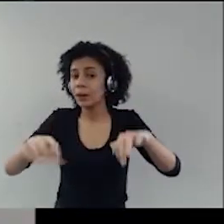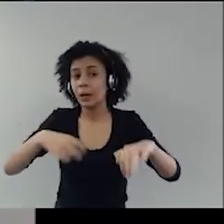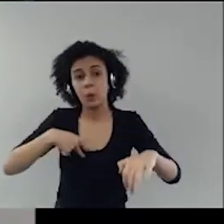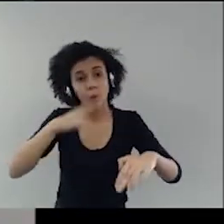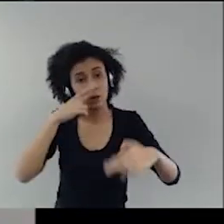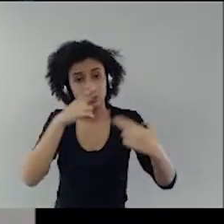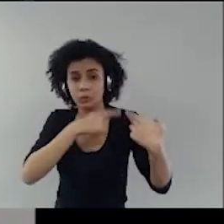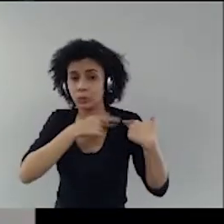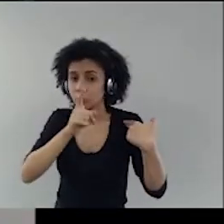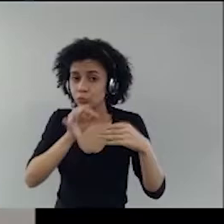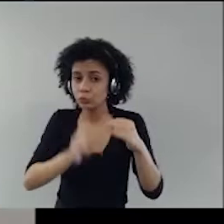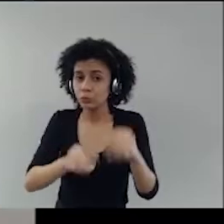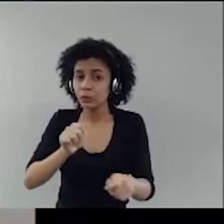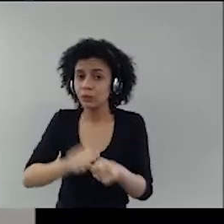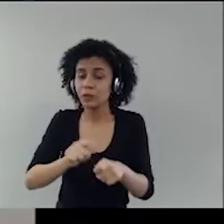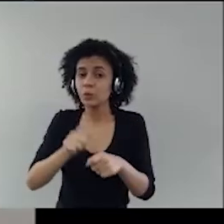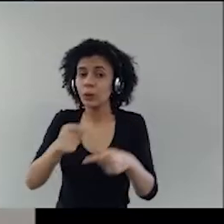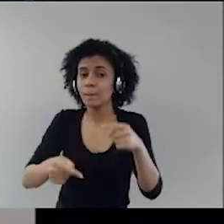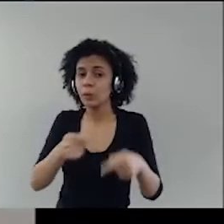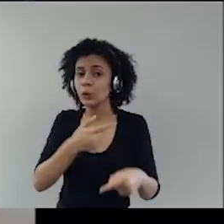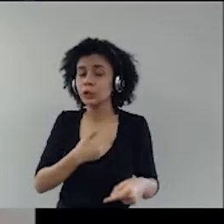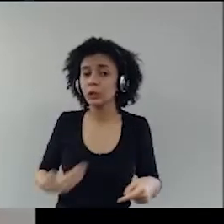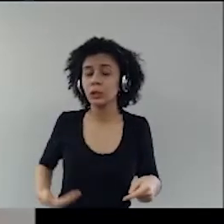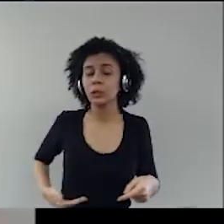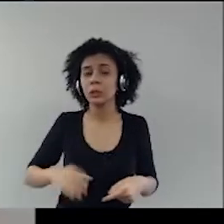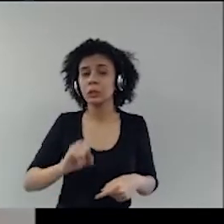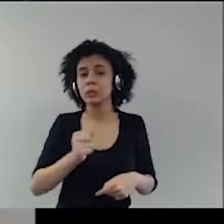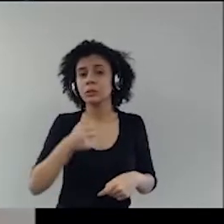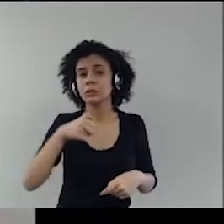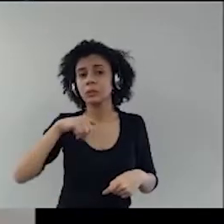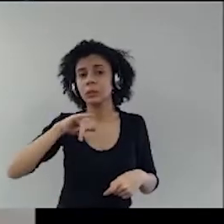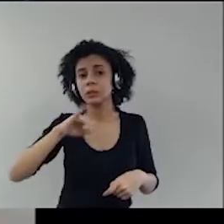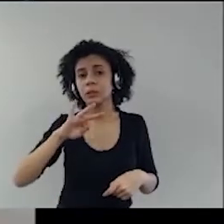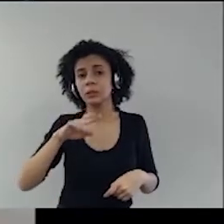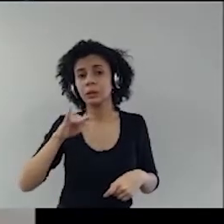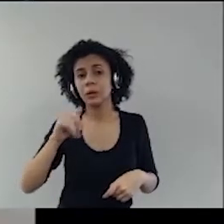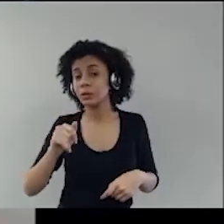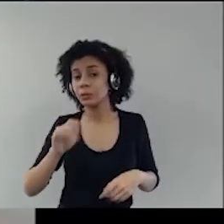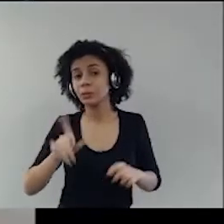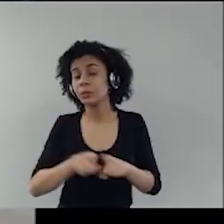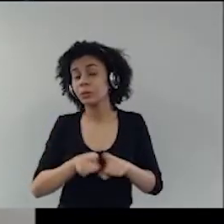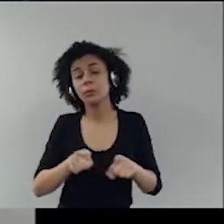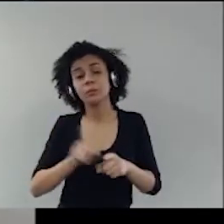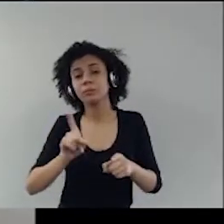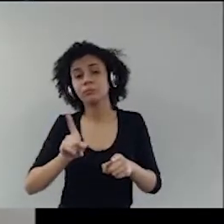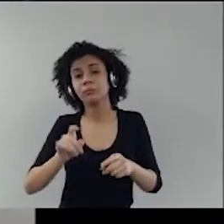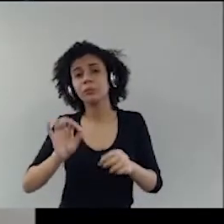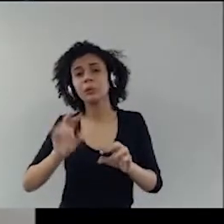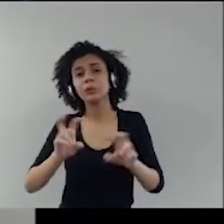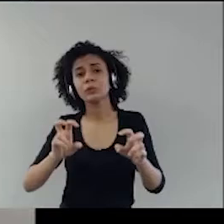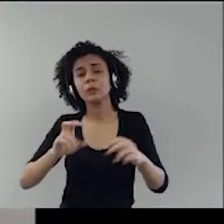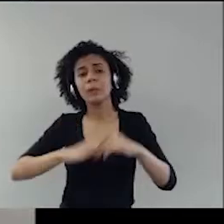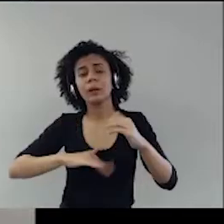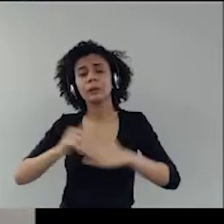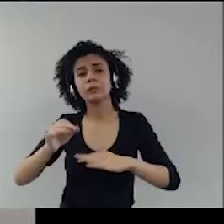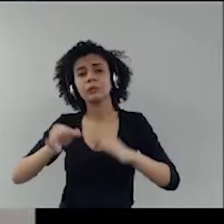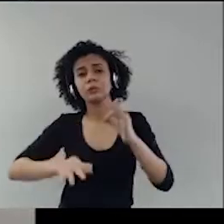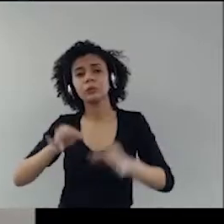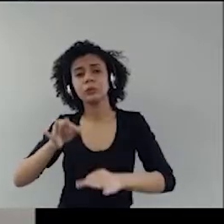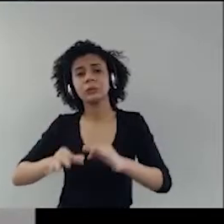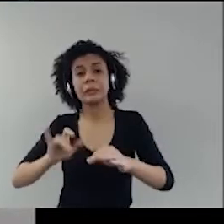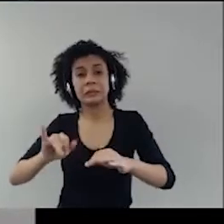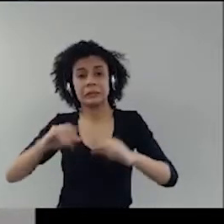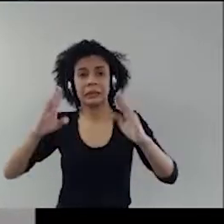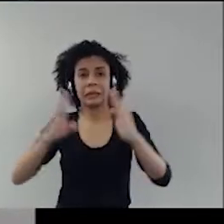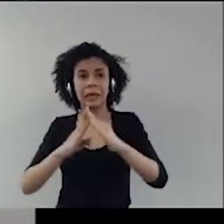judiciário a execução de política pública sanitária, muito menos a digressão em ações judiciais, se lockdown